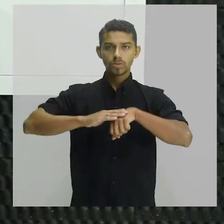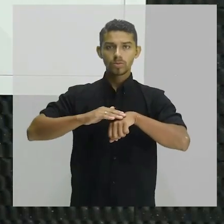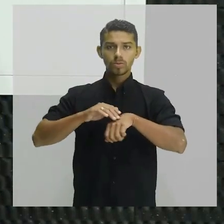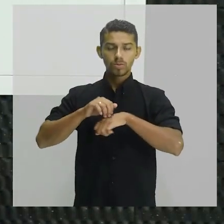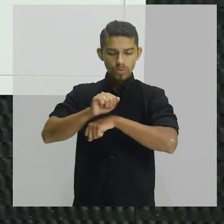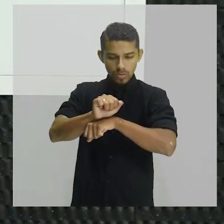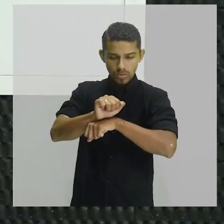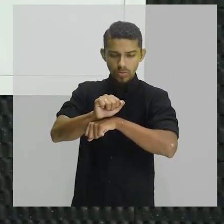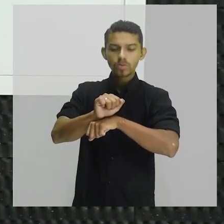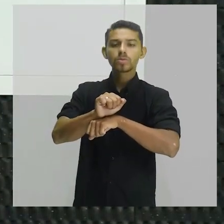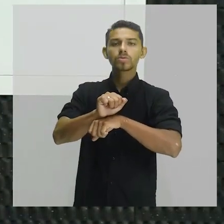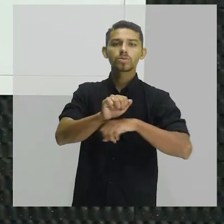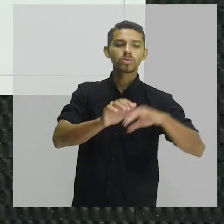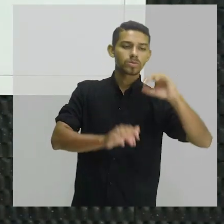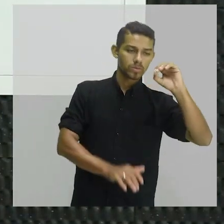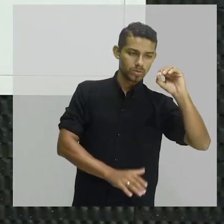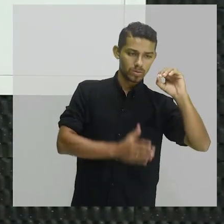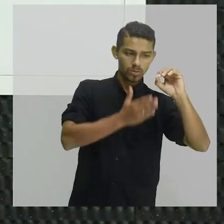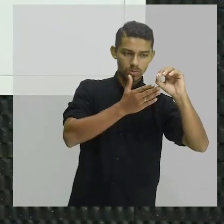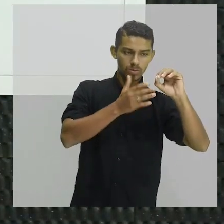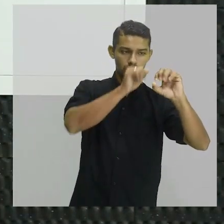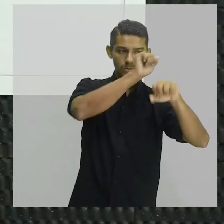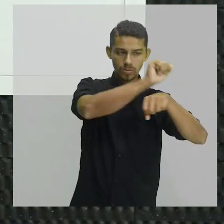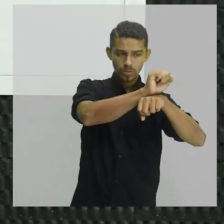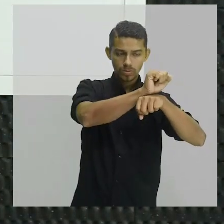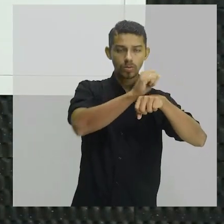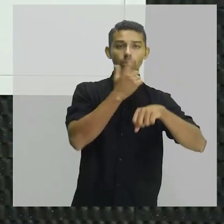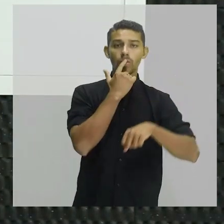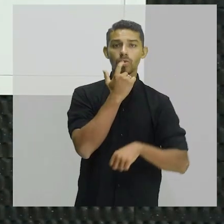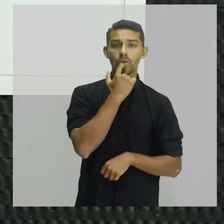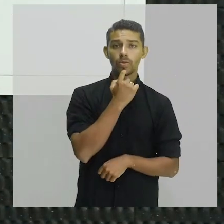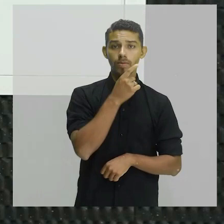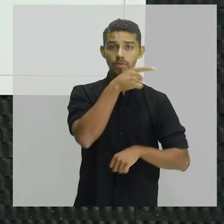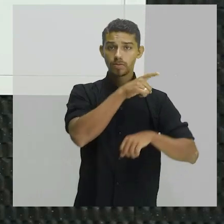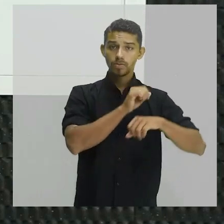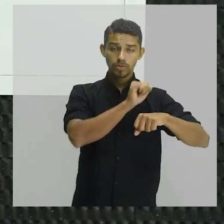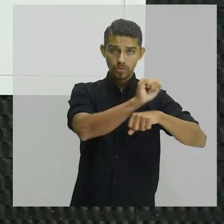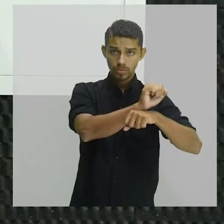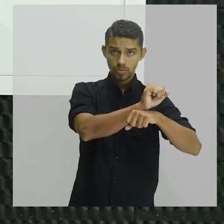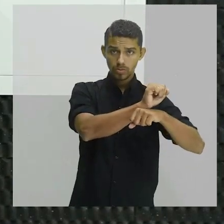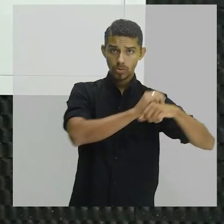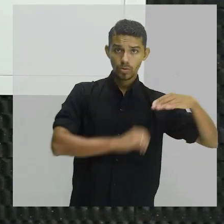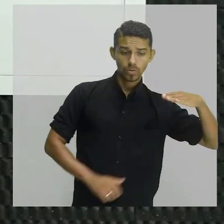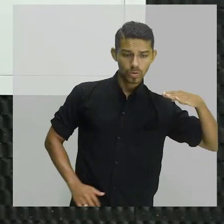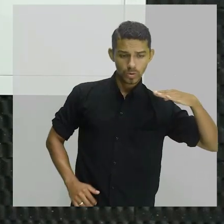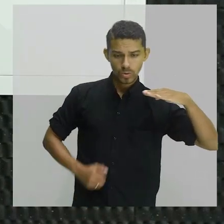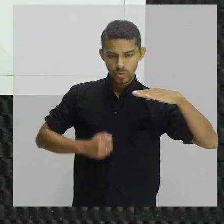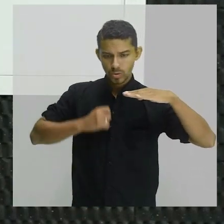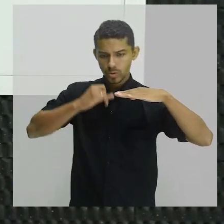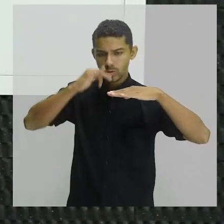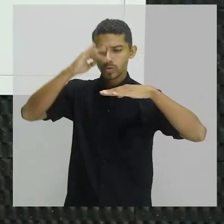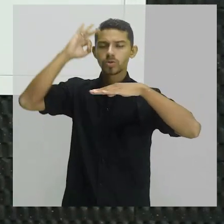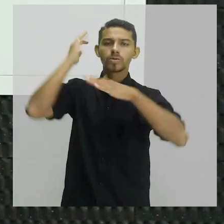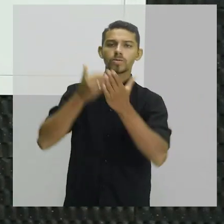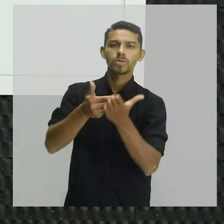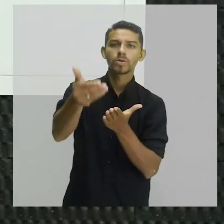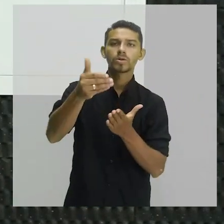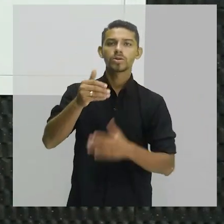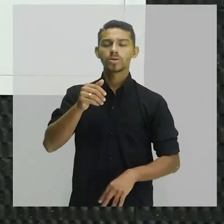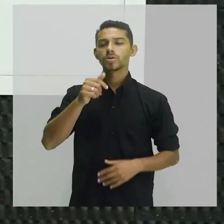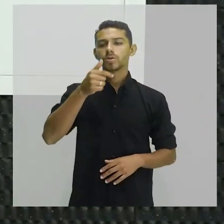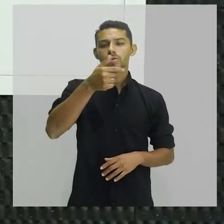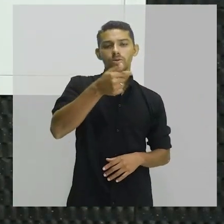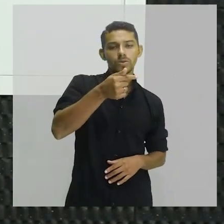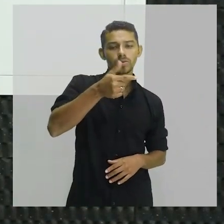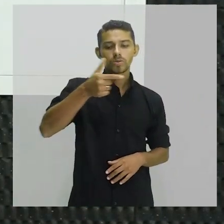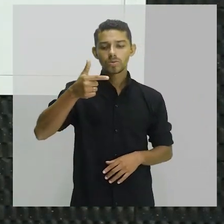semáforo 0, né, no semáforo O, tipicamente parte com aceleração constante de 1 metro por segundo. Então, colocar esse dado